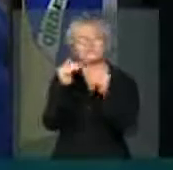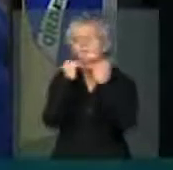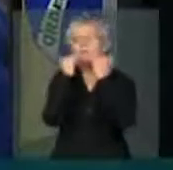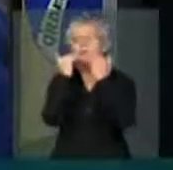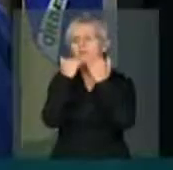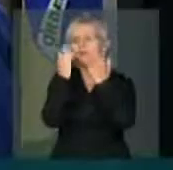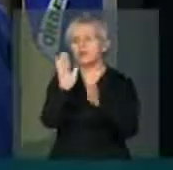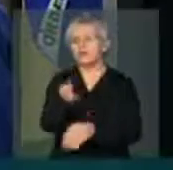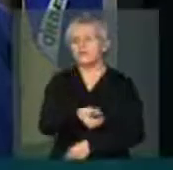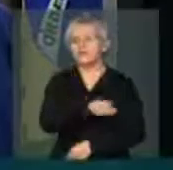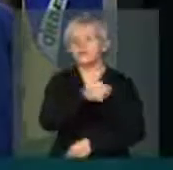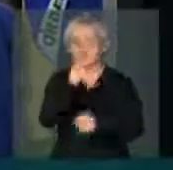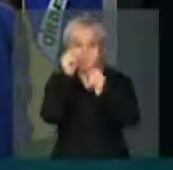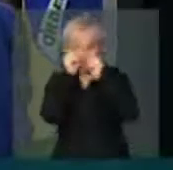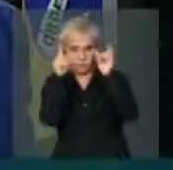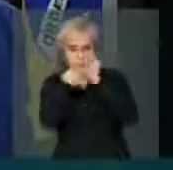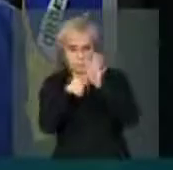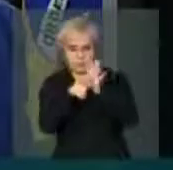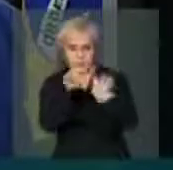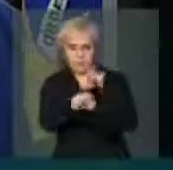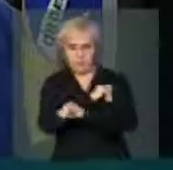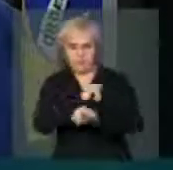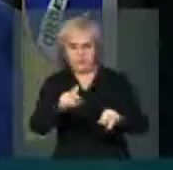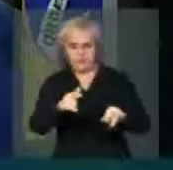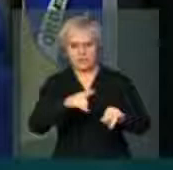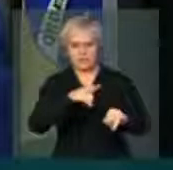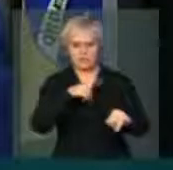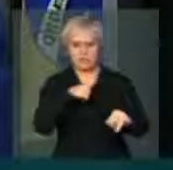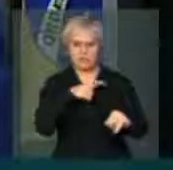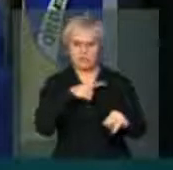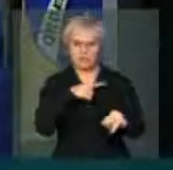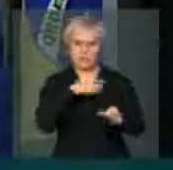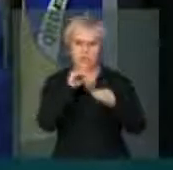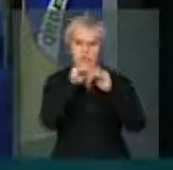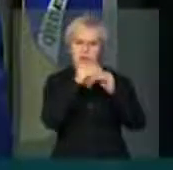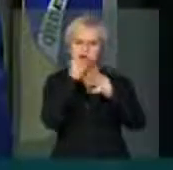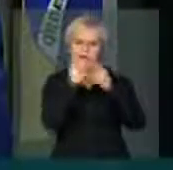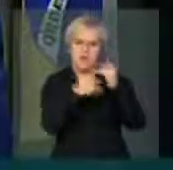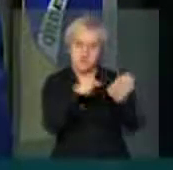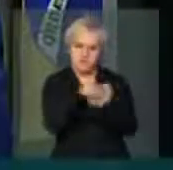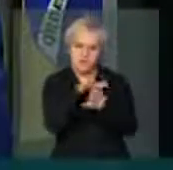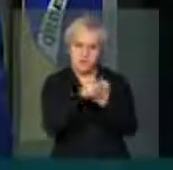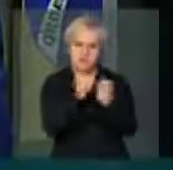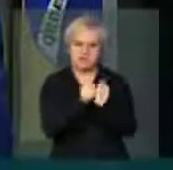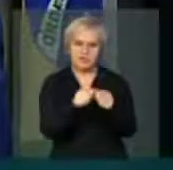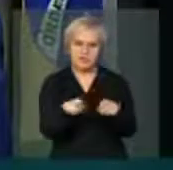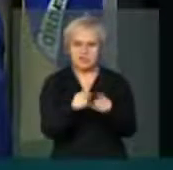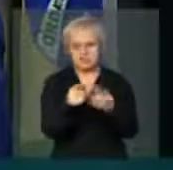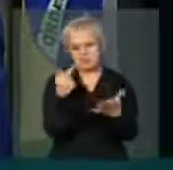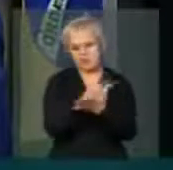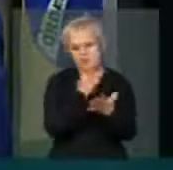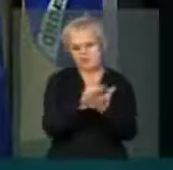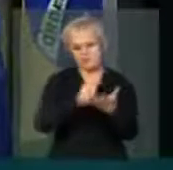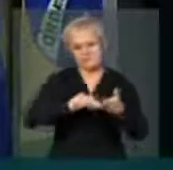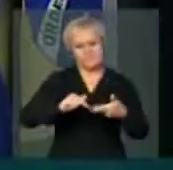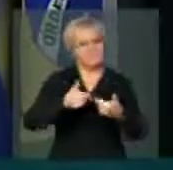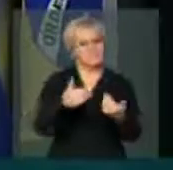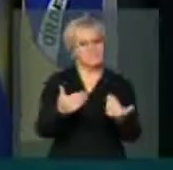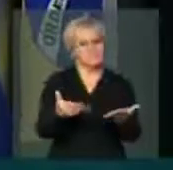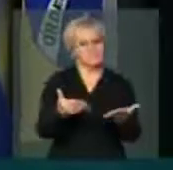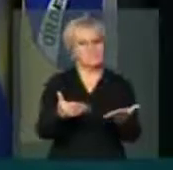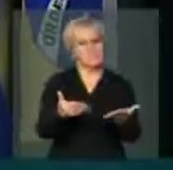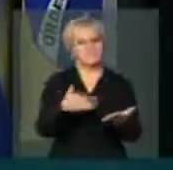os alertas que arrogantemente, por incompetência, erro de condução ou de irregularidades propositais,